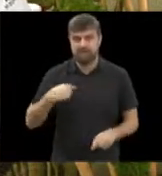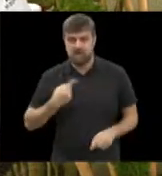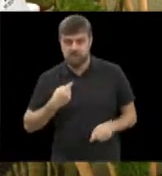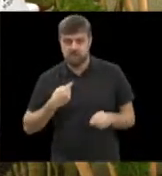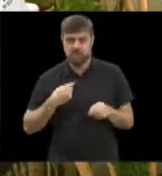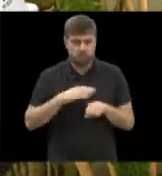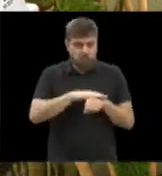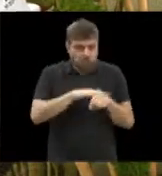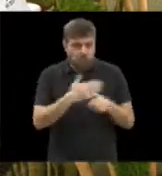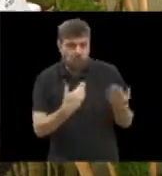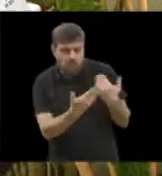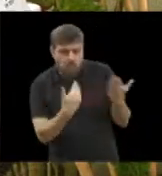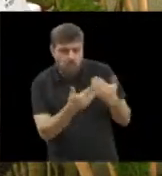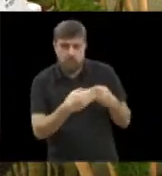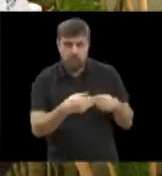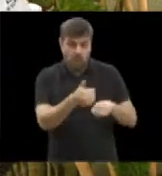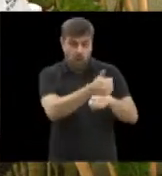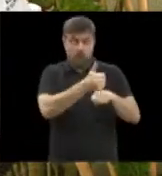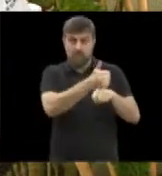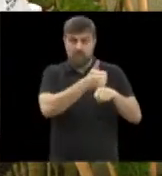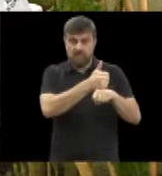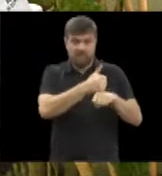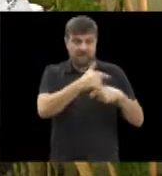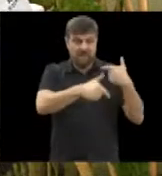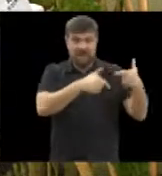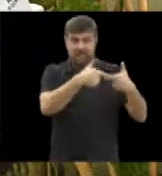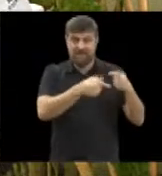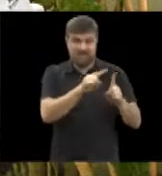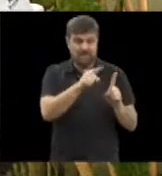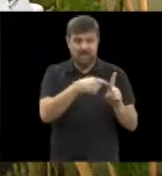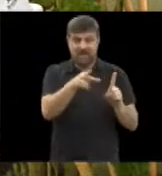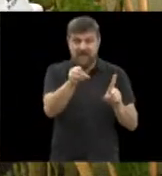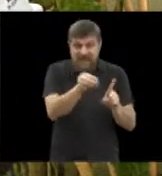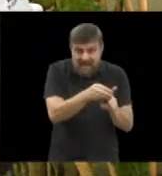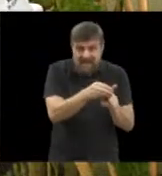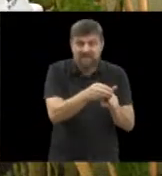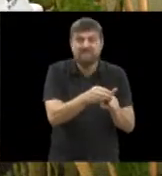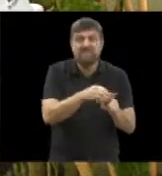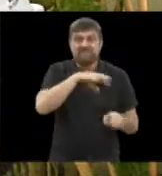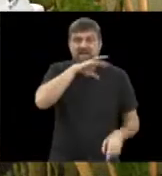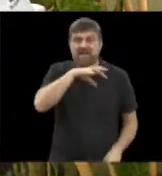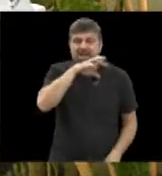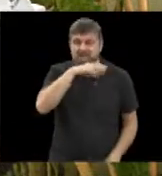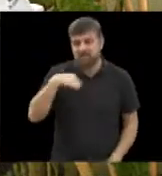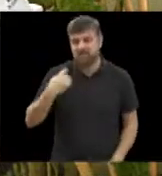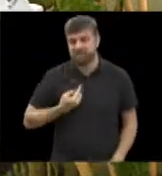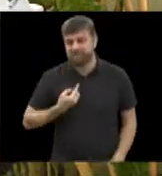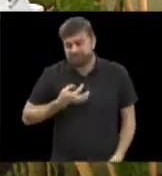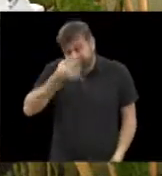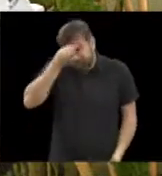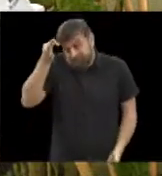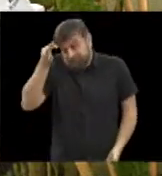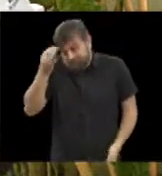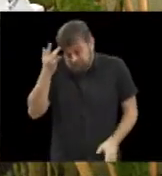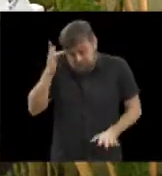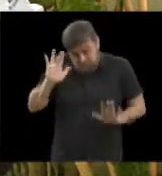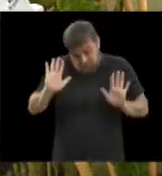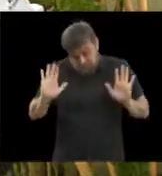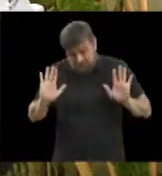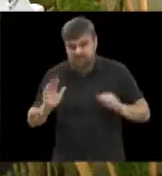faz reprodução animal, é outra coisa. Infelizmente nós não tivemos essa sorte, nem sei se é bom ou se é ruim